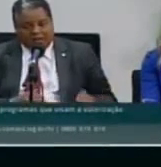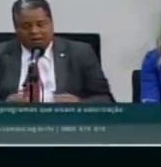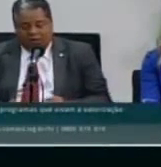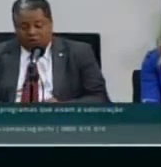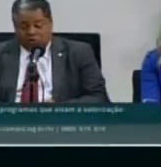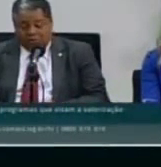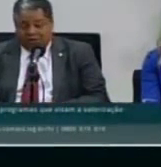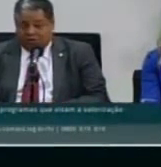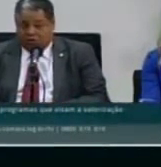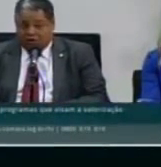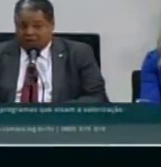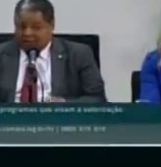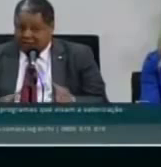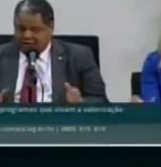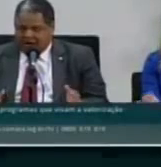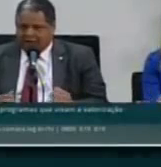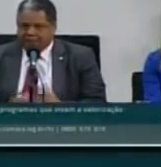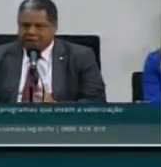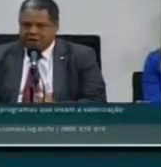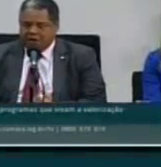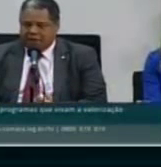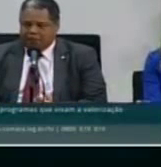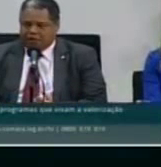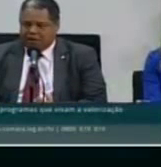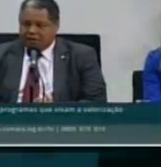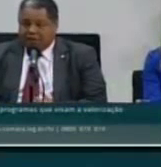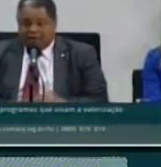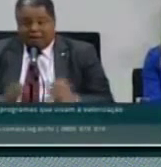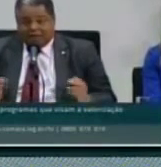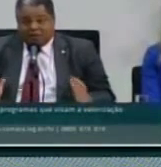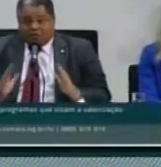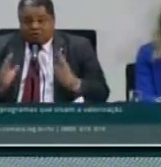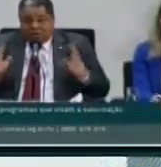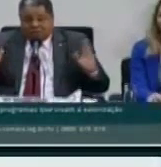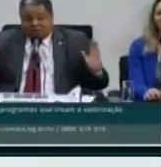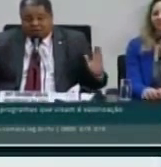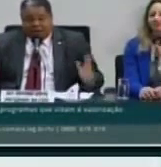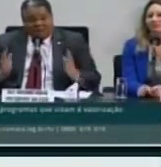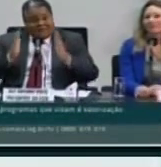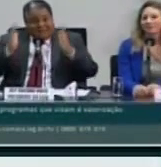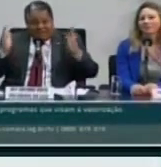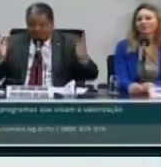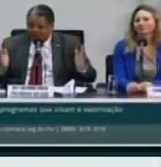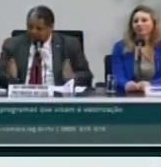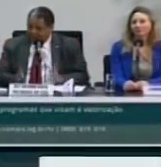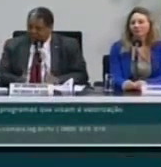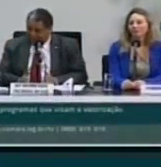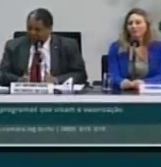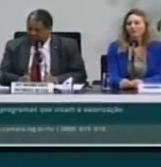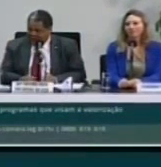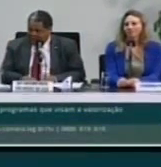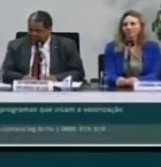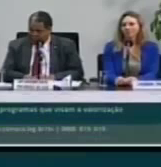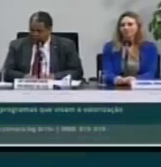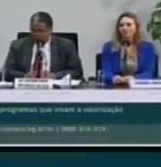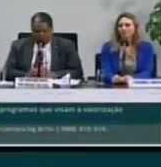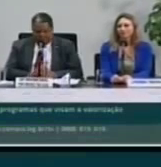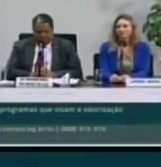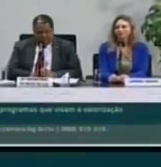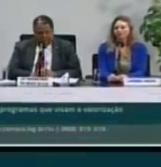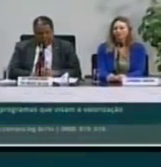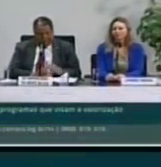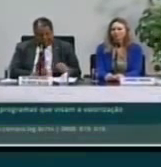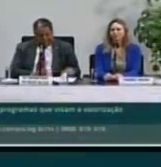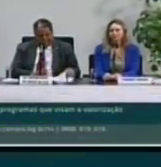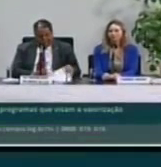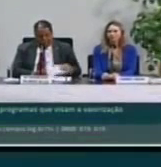das populações dos territórios que ocupavam. Foi o Partido Nacional Socialista dos Trabalhadores Alemães, o